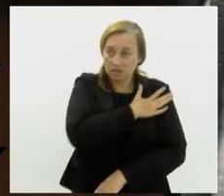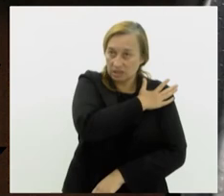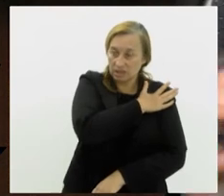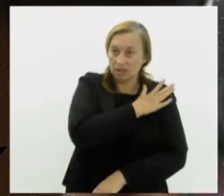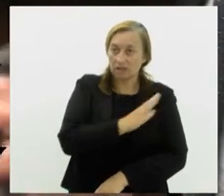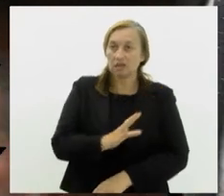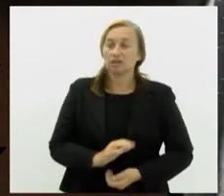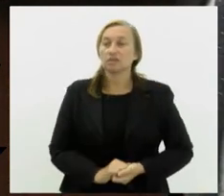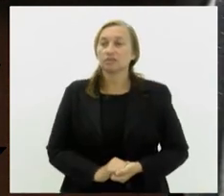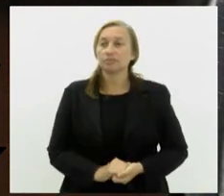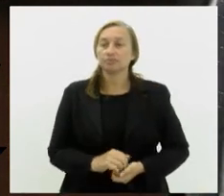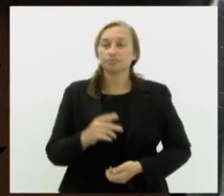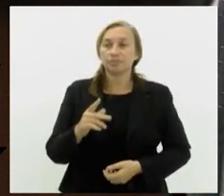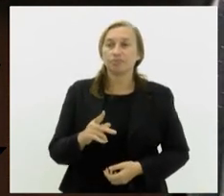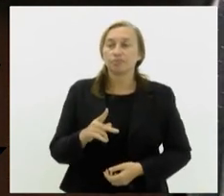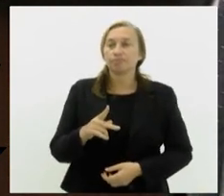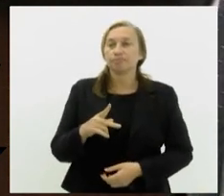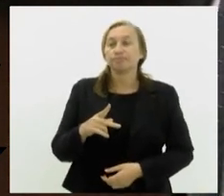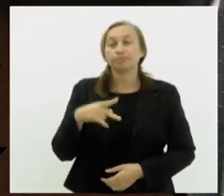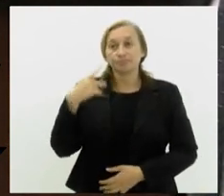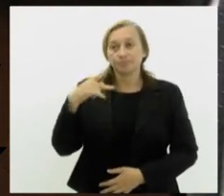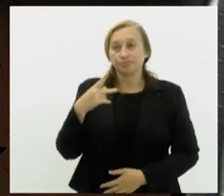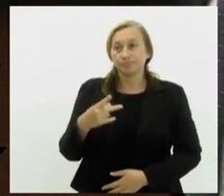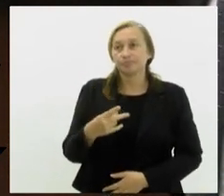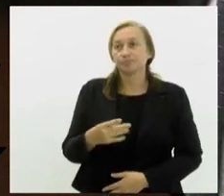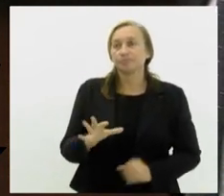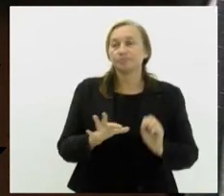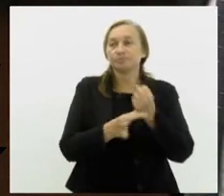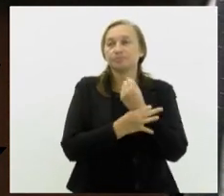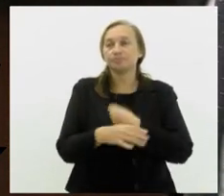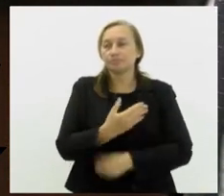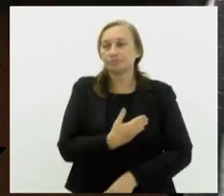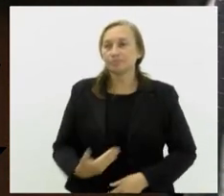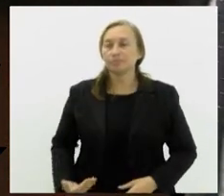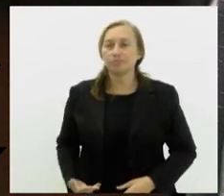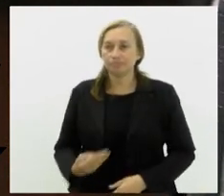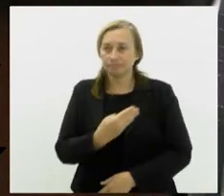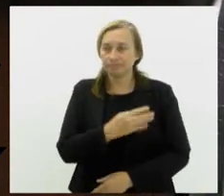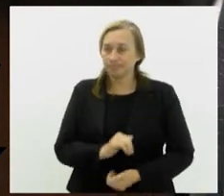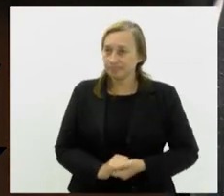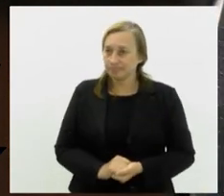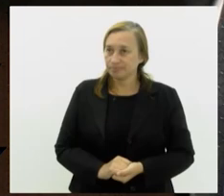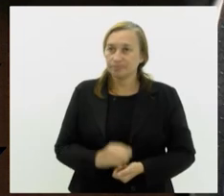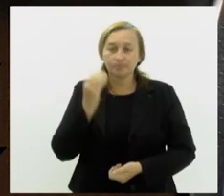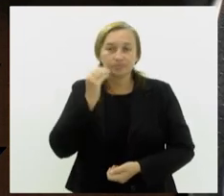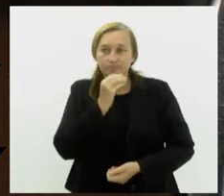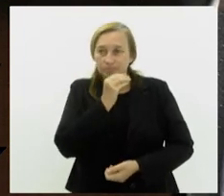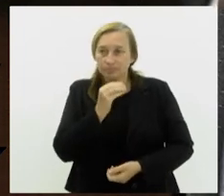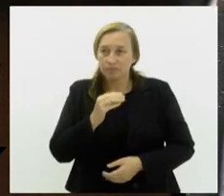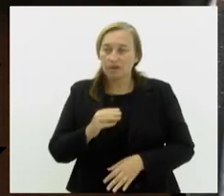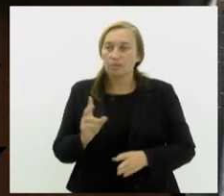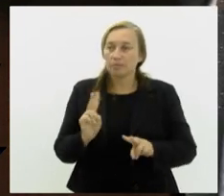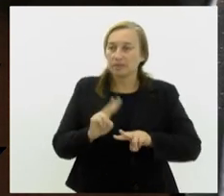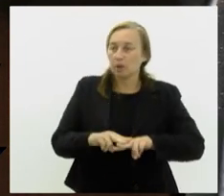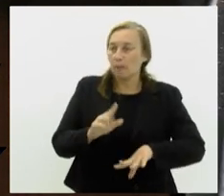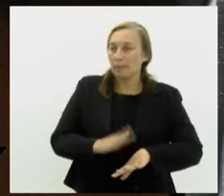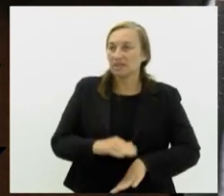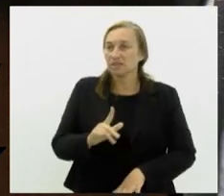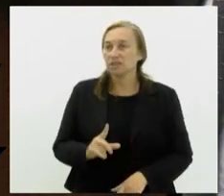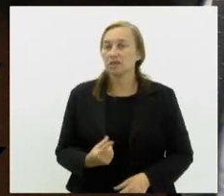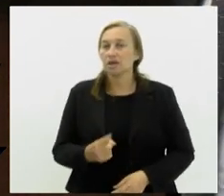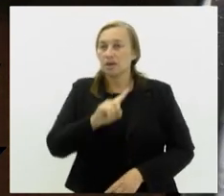à política de segurança pública do governador Cláudio Castro, que prendeu mais de 1.000 milicianos.